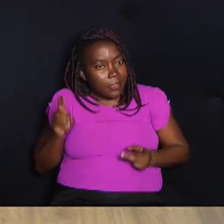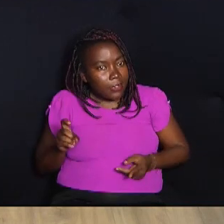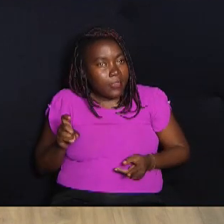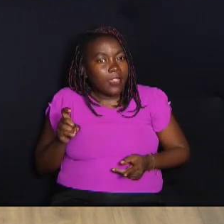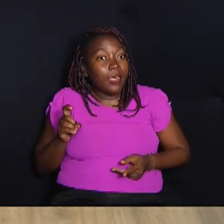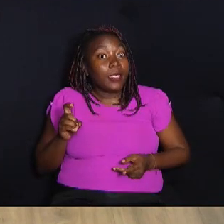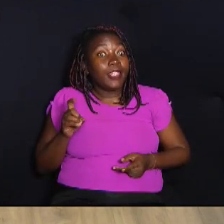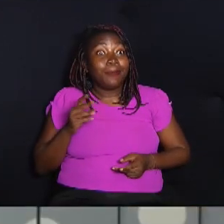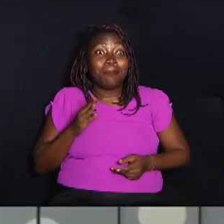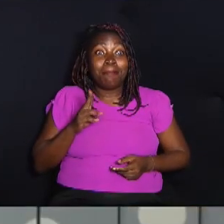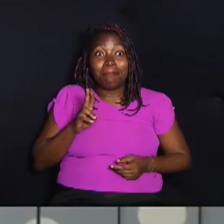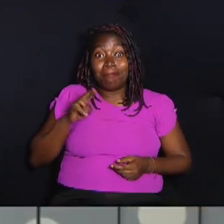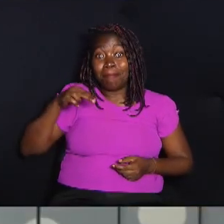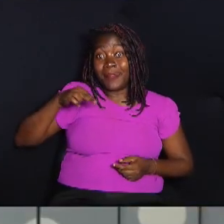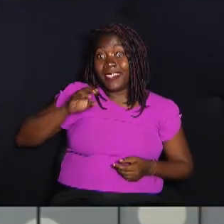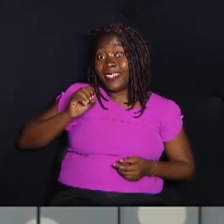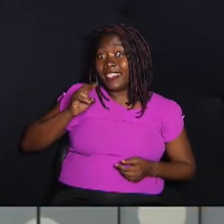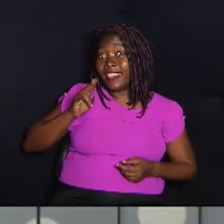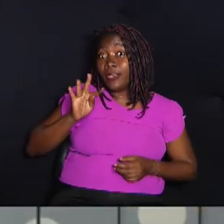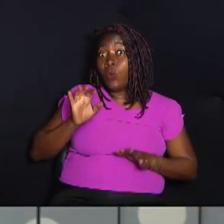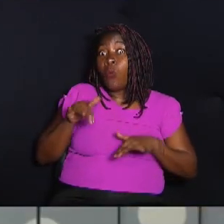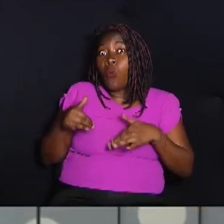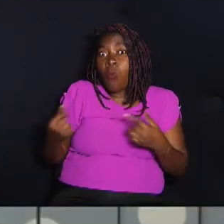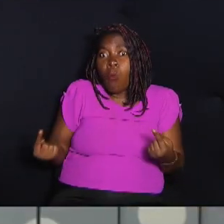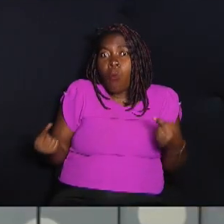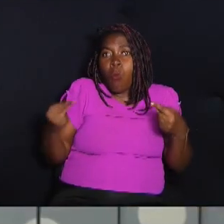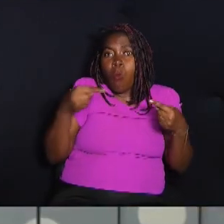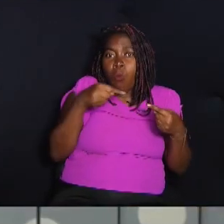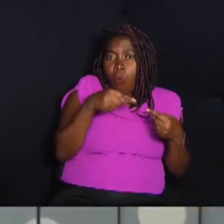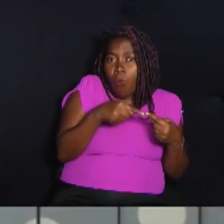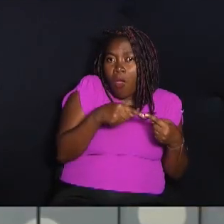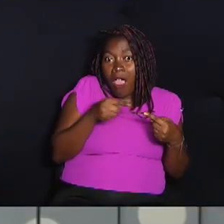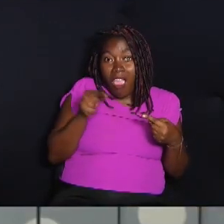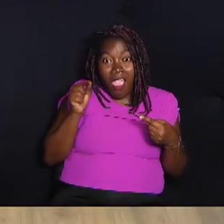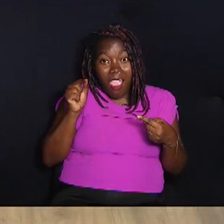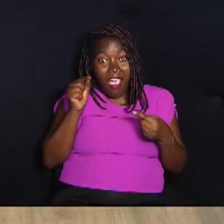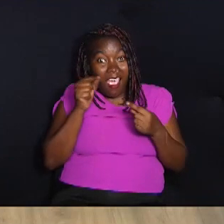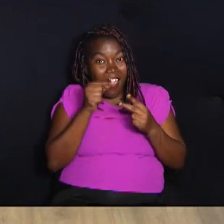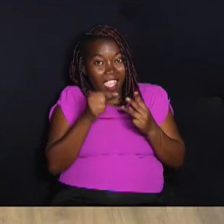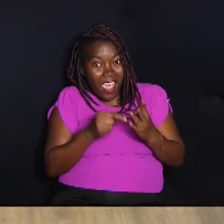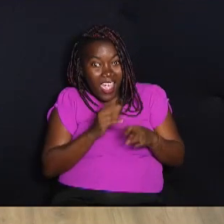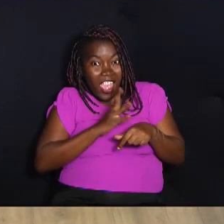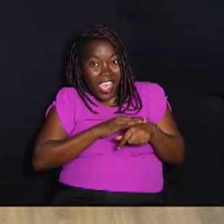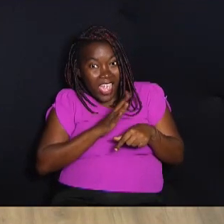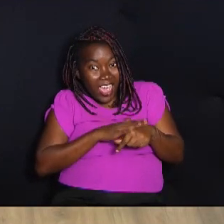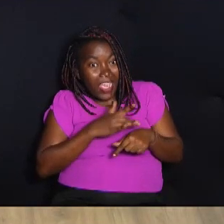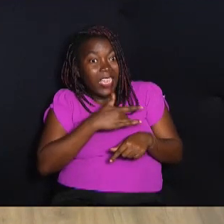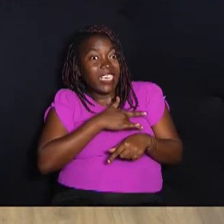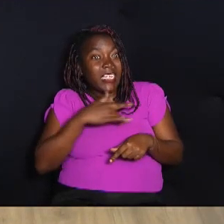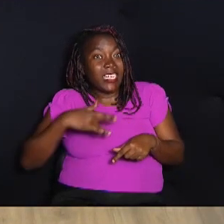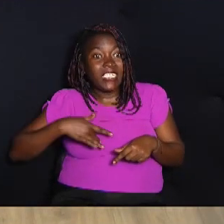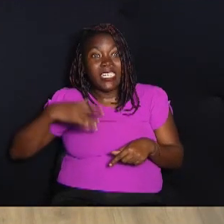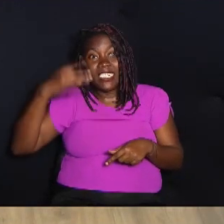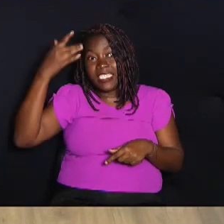e burnout. Qual que é a relação dessas doenças com a saúde mental?